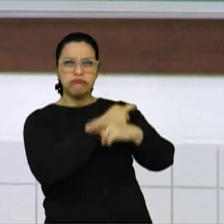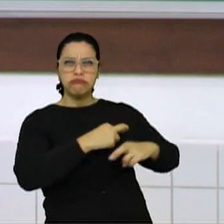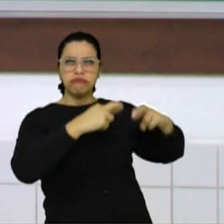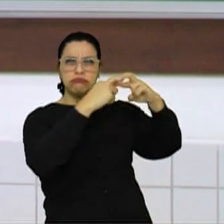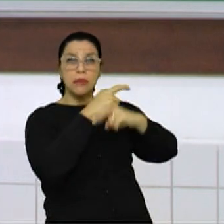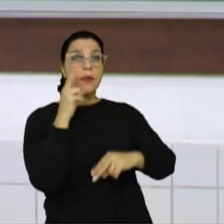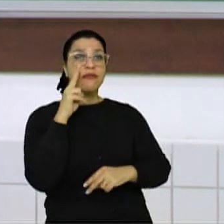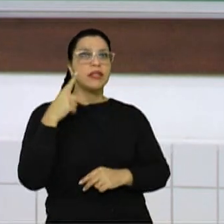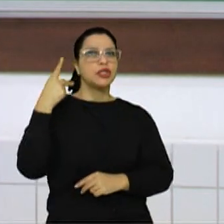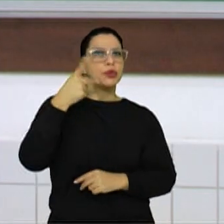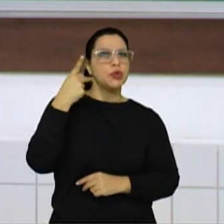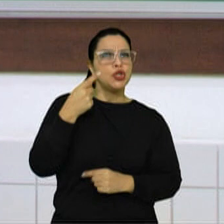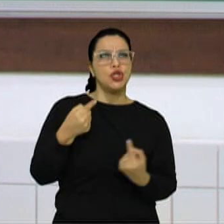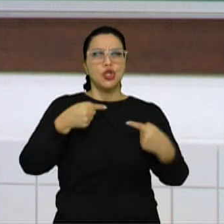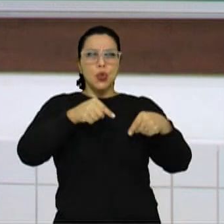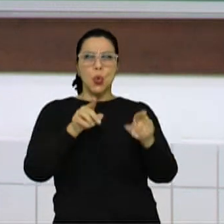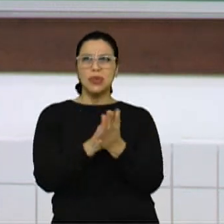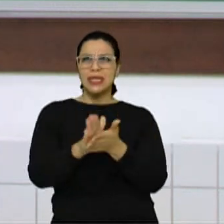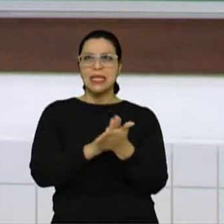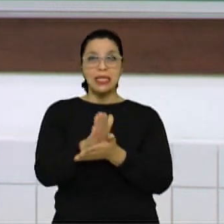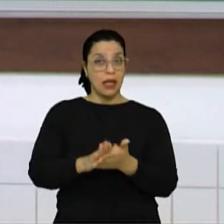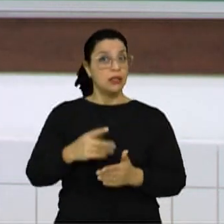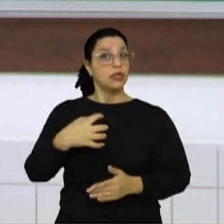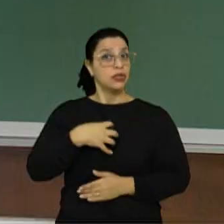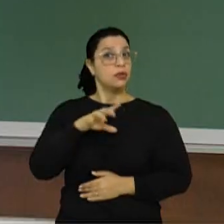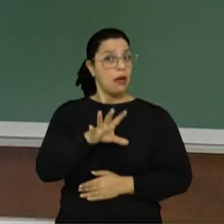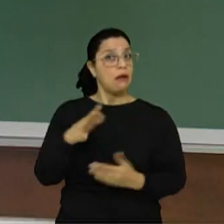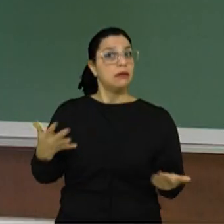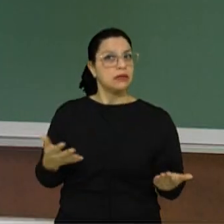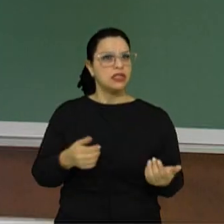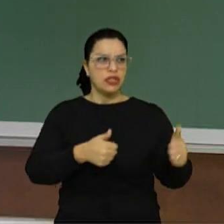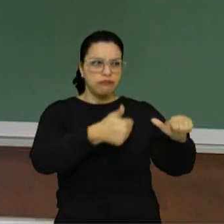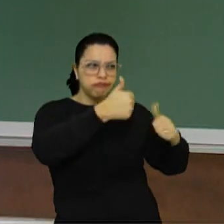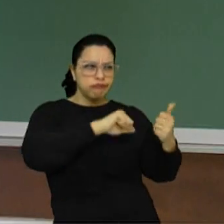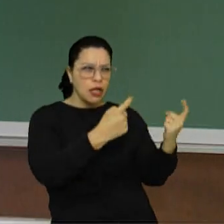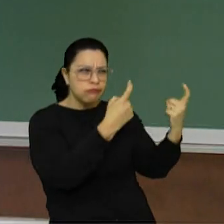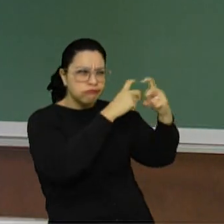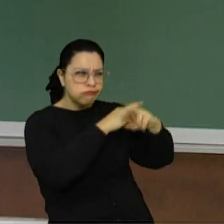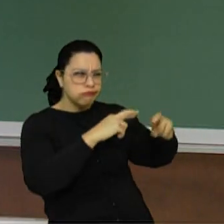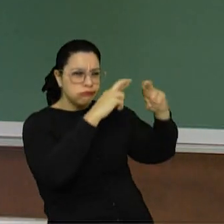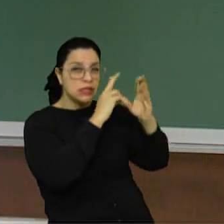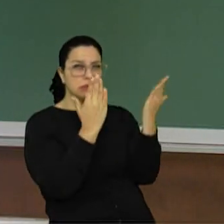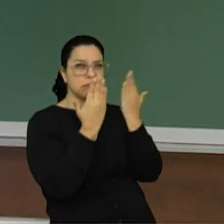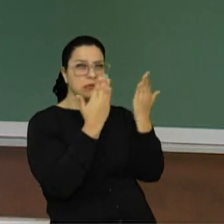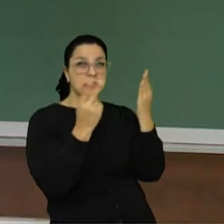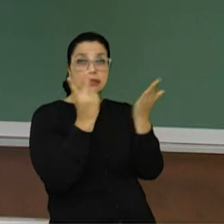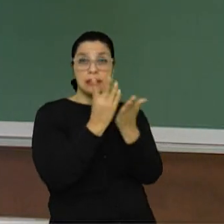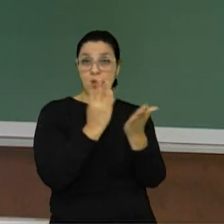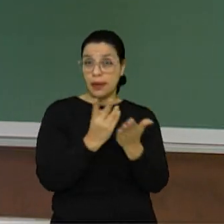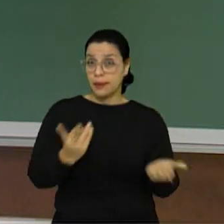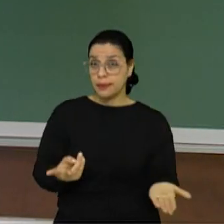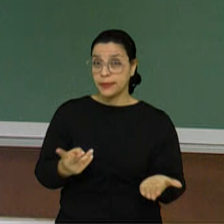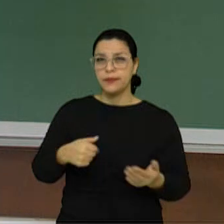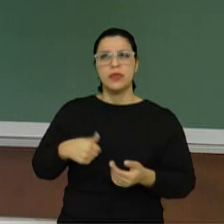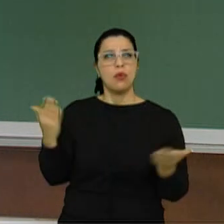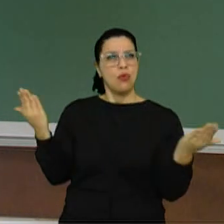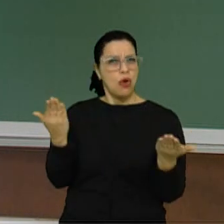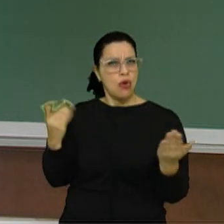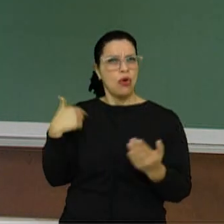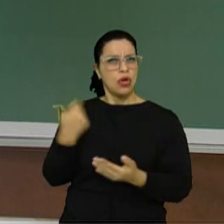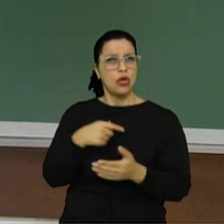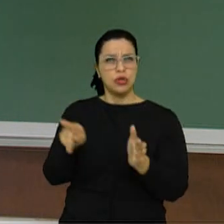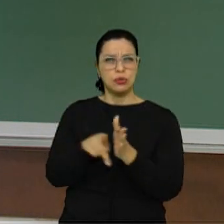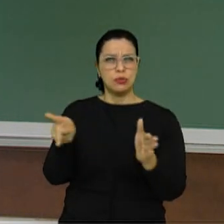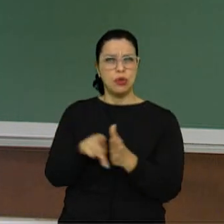de política e assuntos desse gênero, ok? Mas vamos voltar aqui para o nosso contexto. A partir